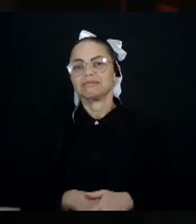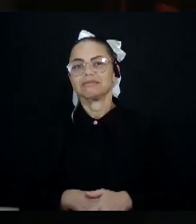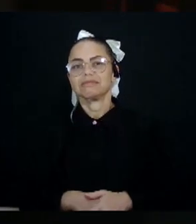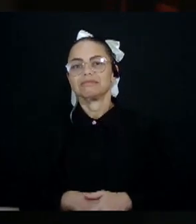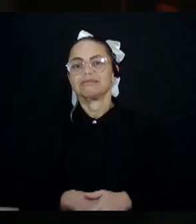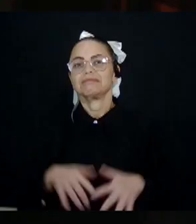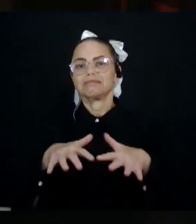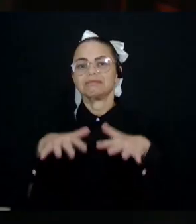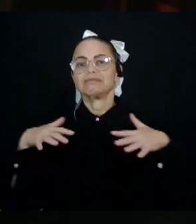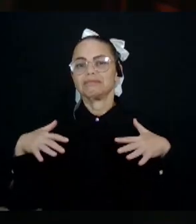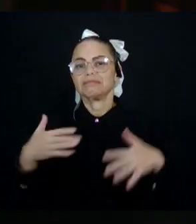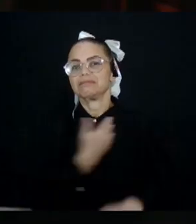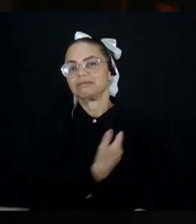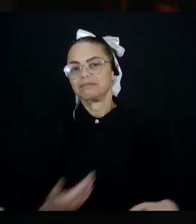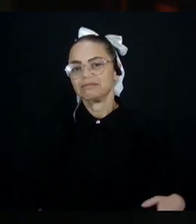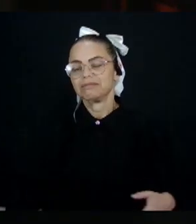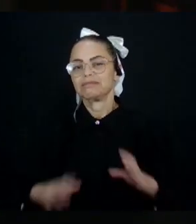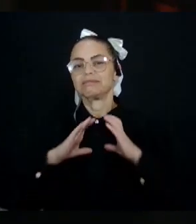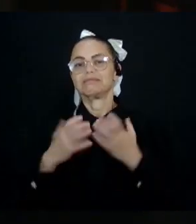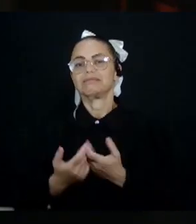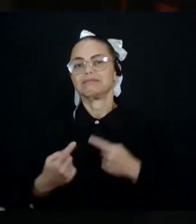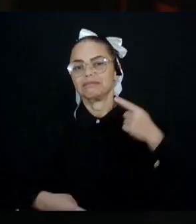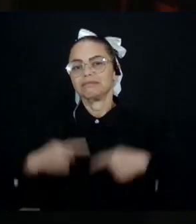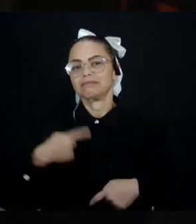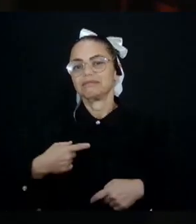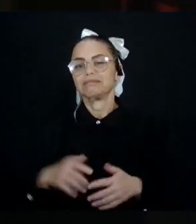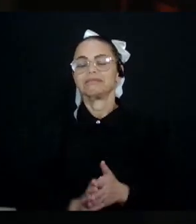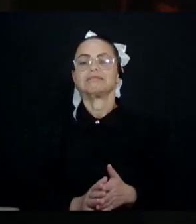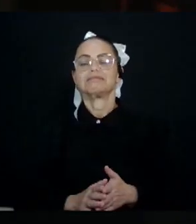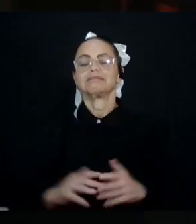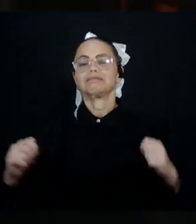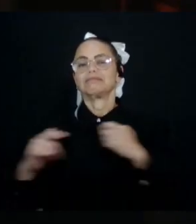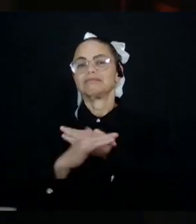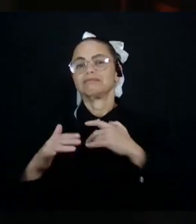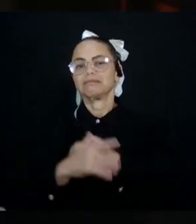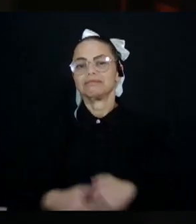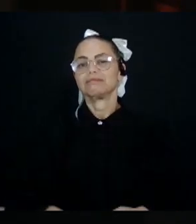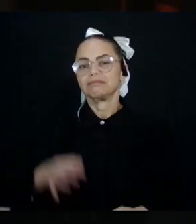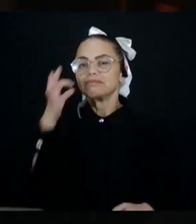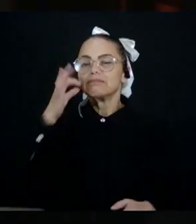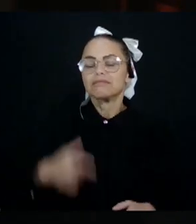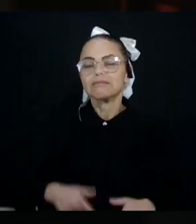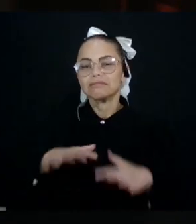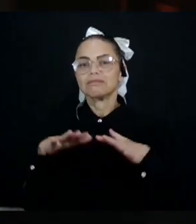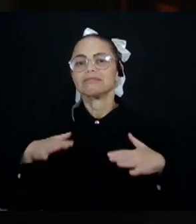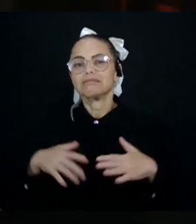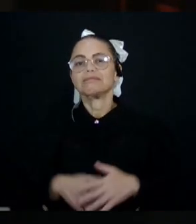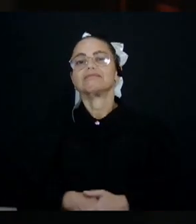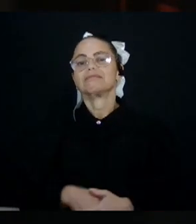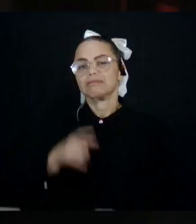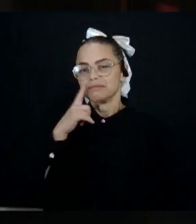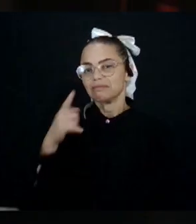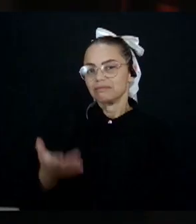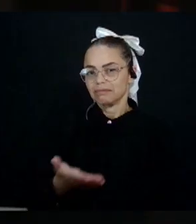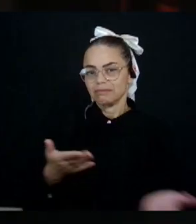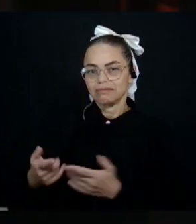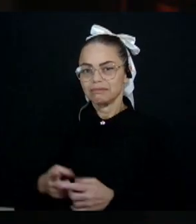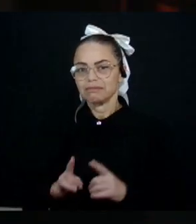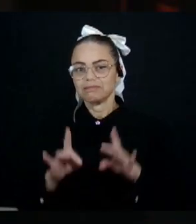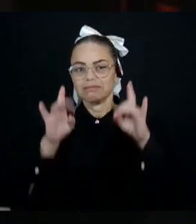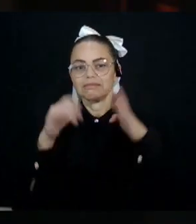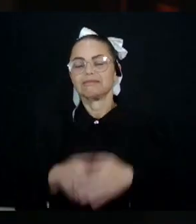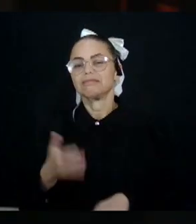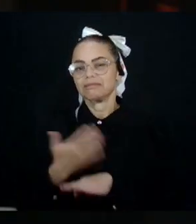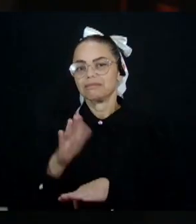pública da Comissão de Política Urbana, ao vivo, direto do plenário José Maria Matosinho. Você é convidado especial para participar